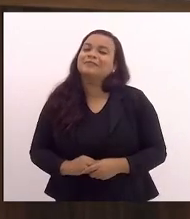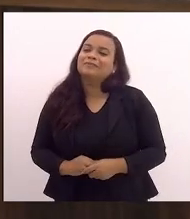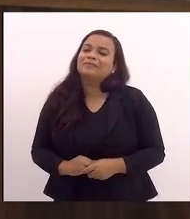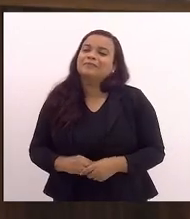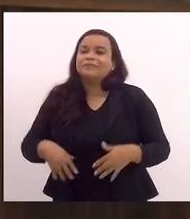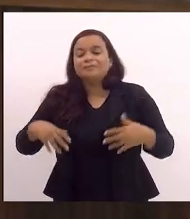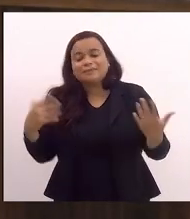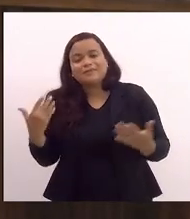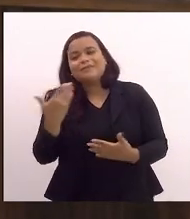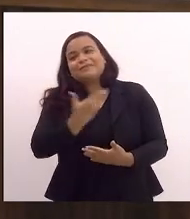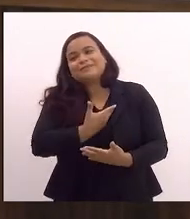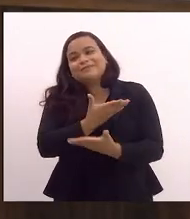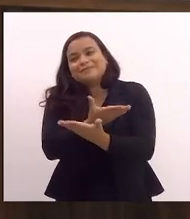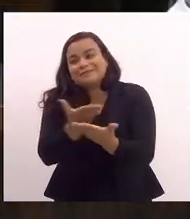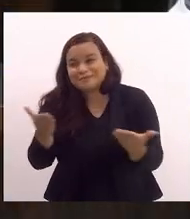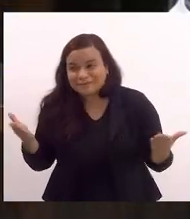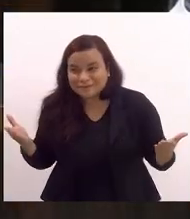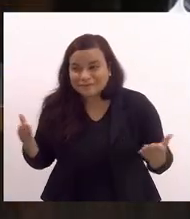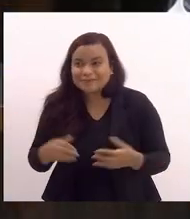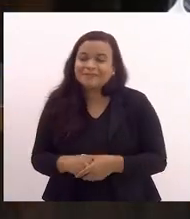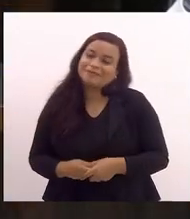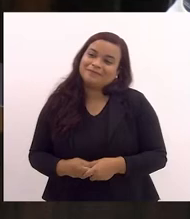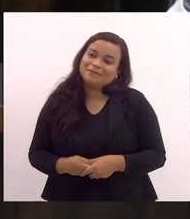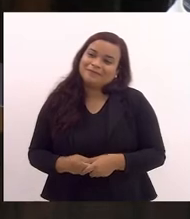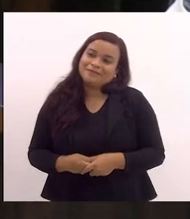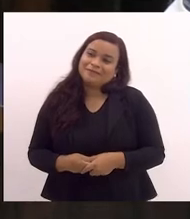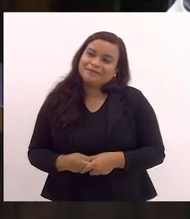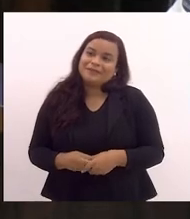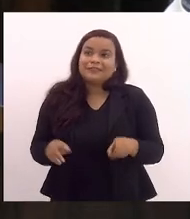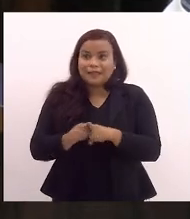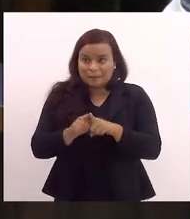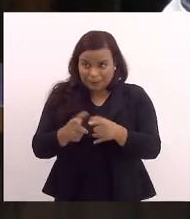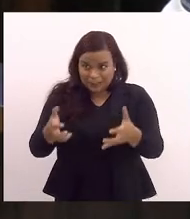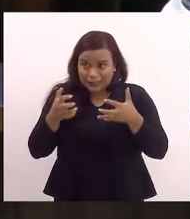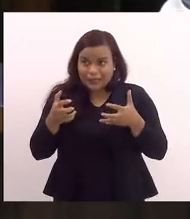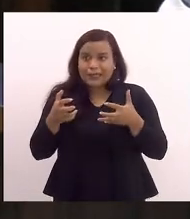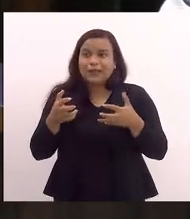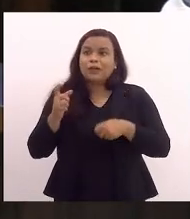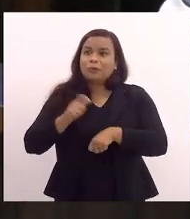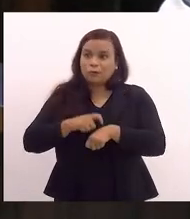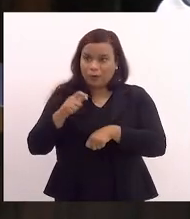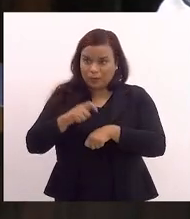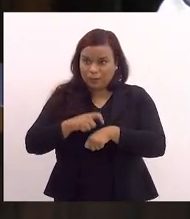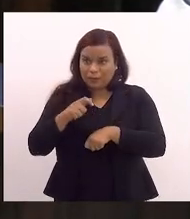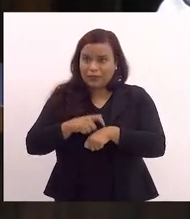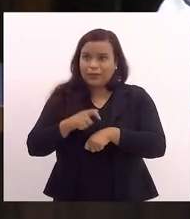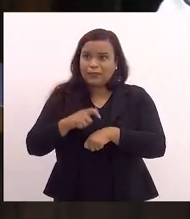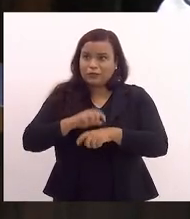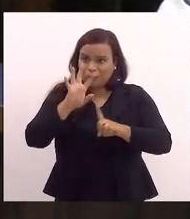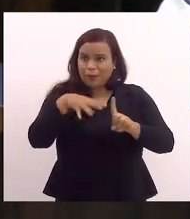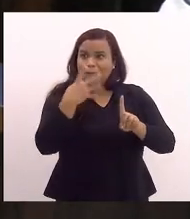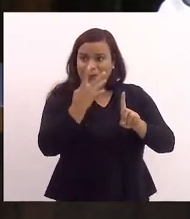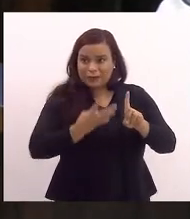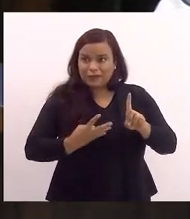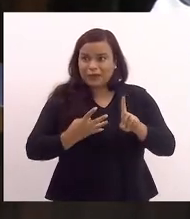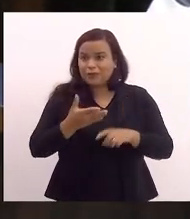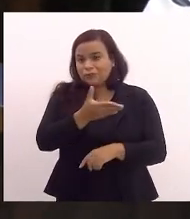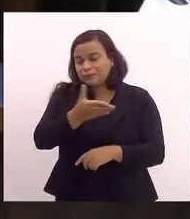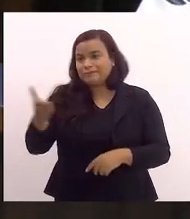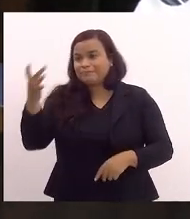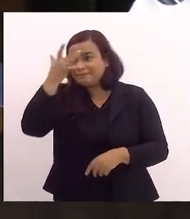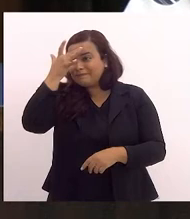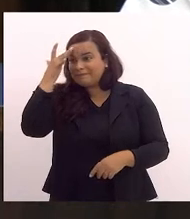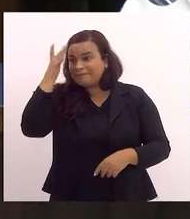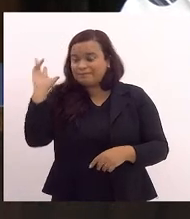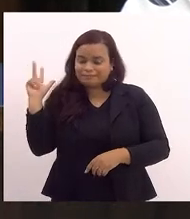Meus queridos e queridas, eu queria também fazer aqui um momento solene pelos que não estão aqui, pelos que